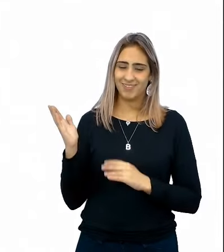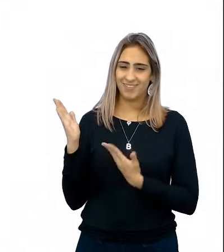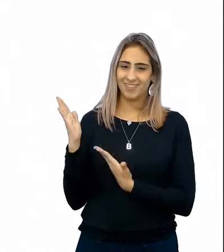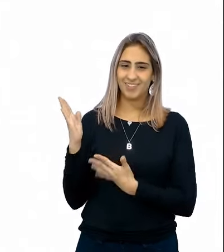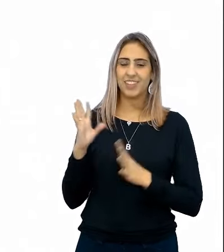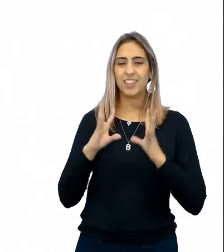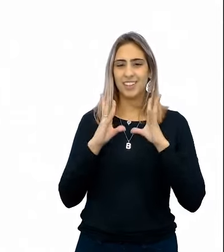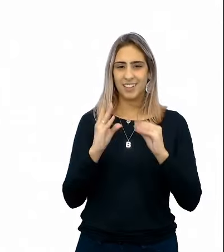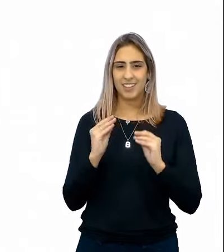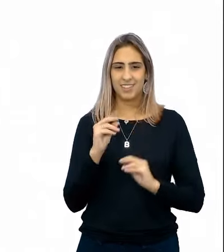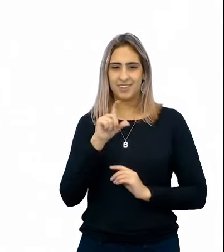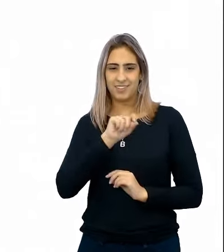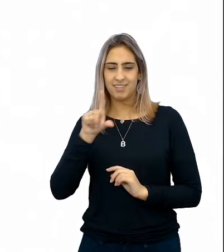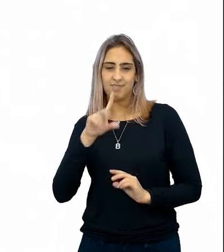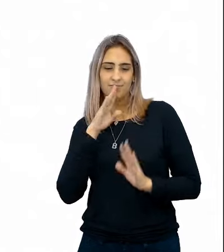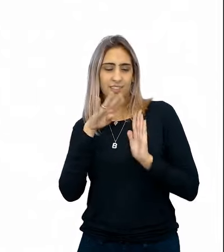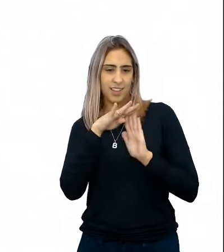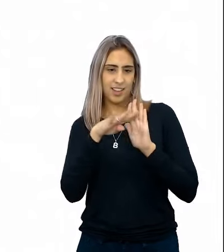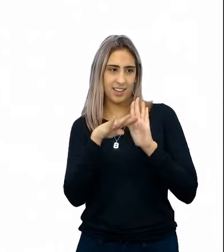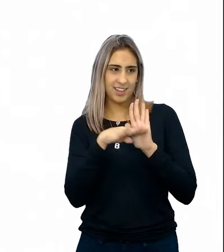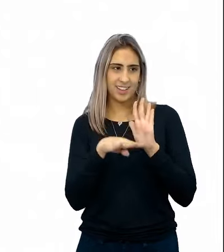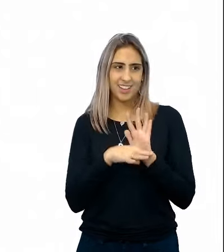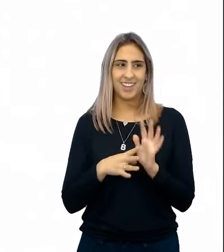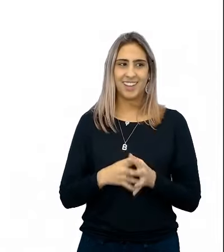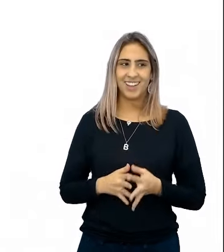eles olhem para esse calendário.